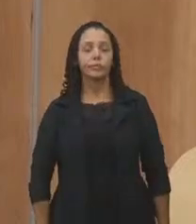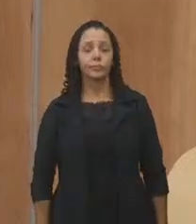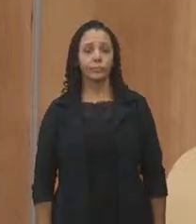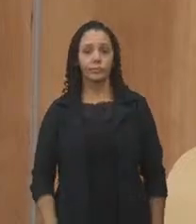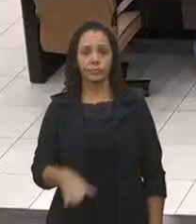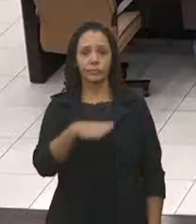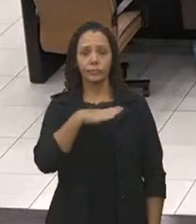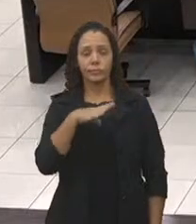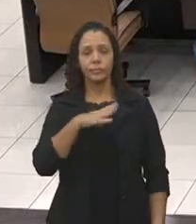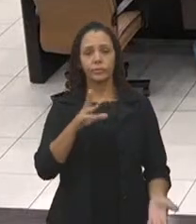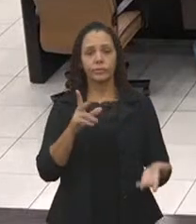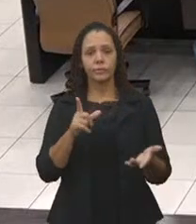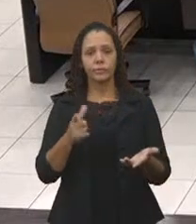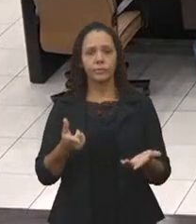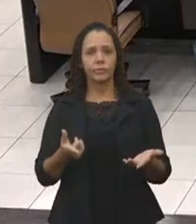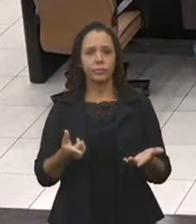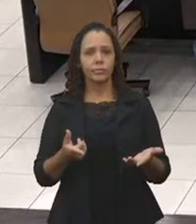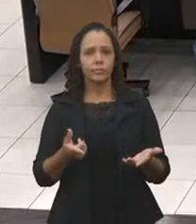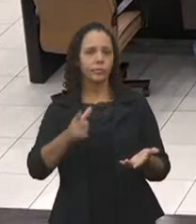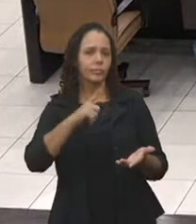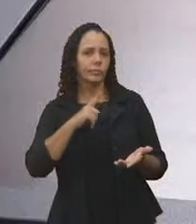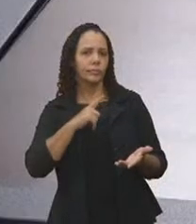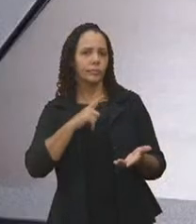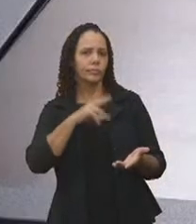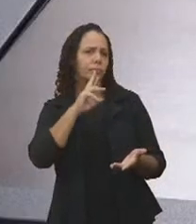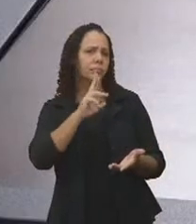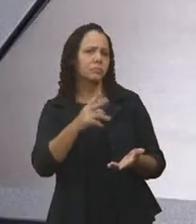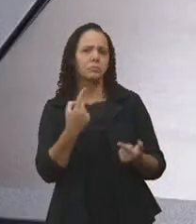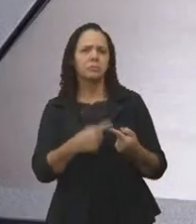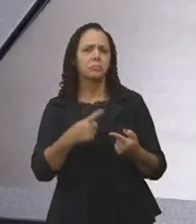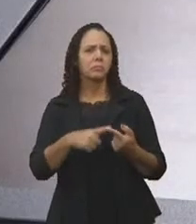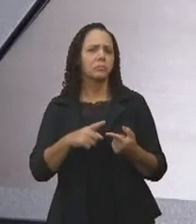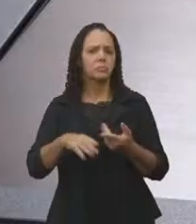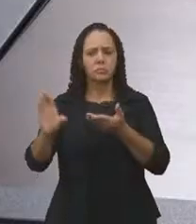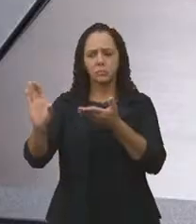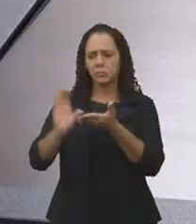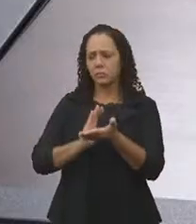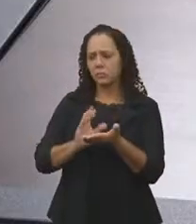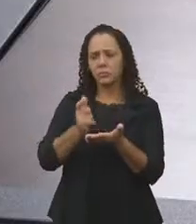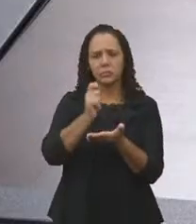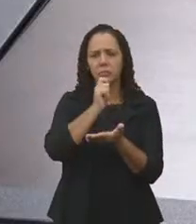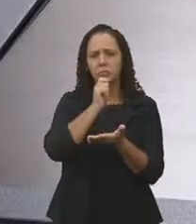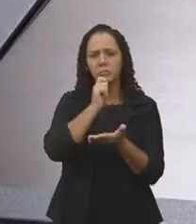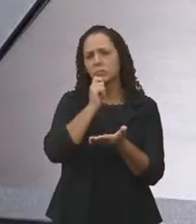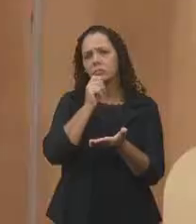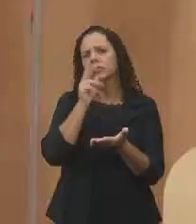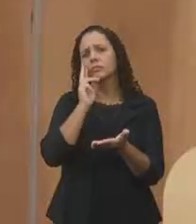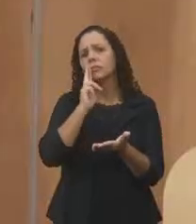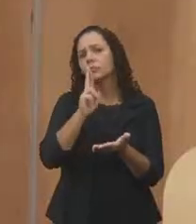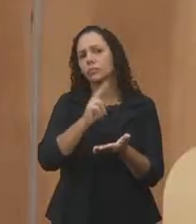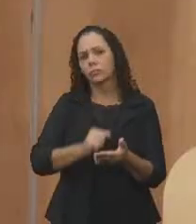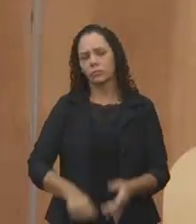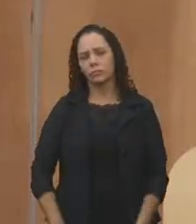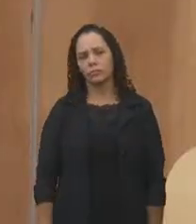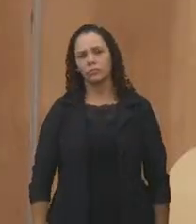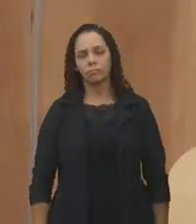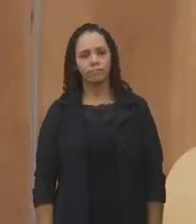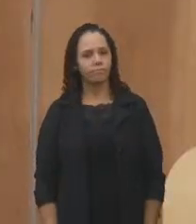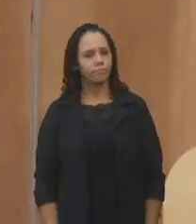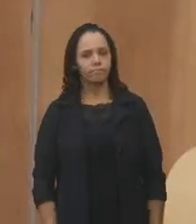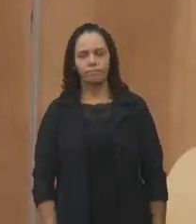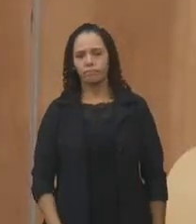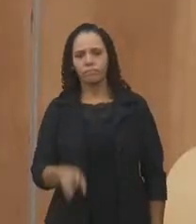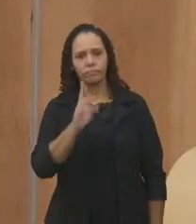ele tem uma resposta da União, por que não está sendo repassado? Qual o motivo? Olha, a resposta formal não. A União